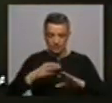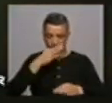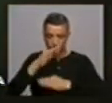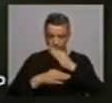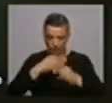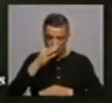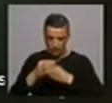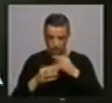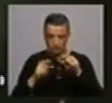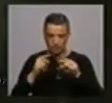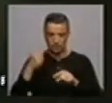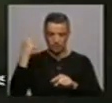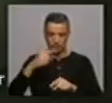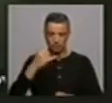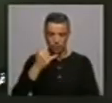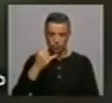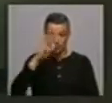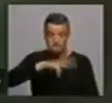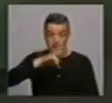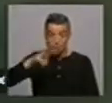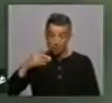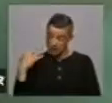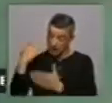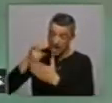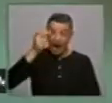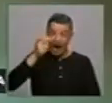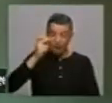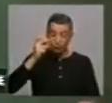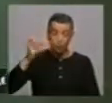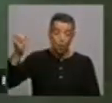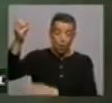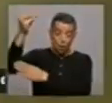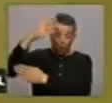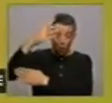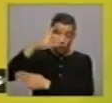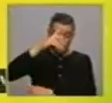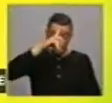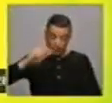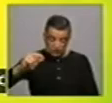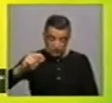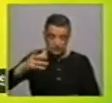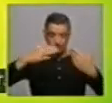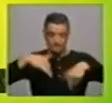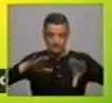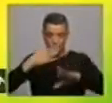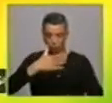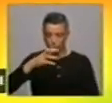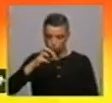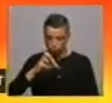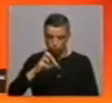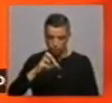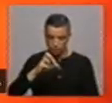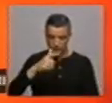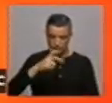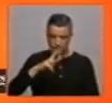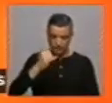algo que tem cerca de 2 milhões de anos-luz de distância. De comprimento, aliás. Isto são cerca de 18 trilhões